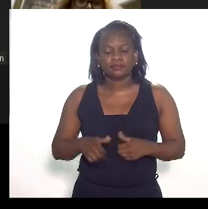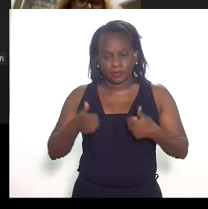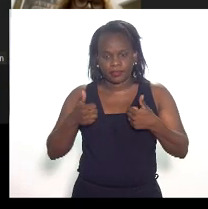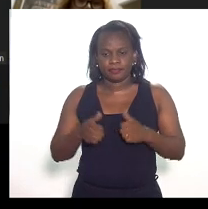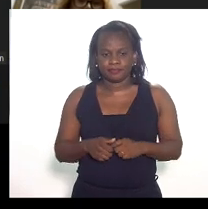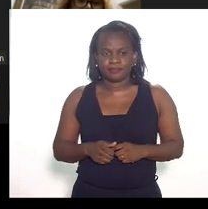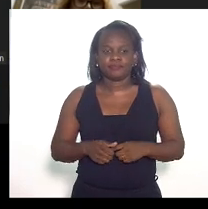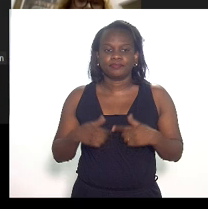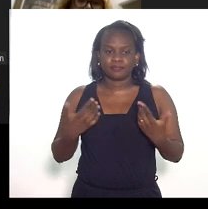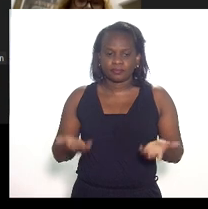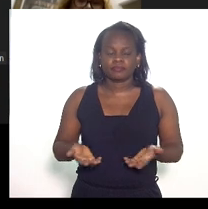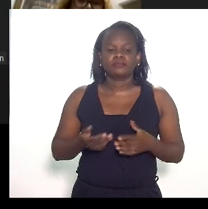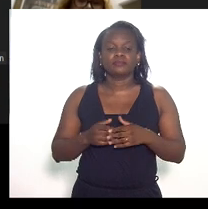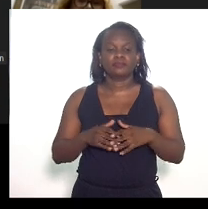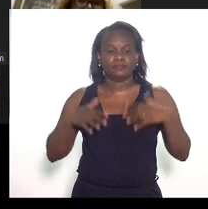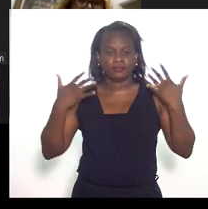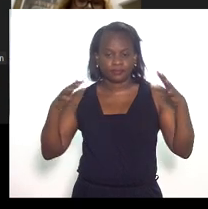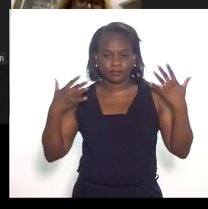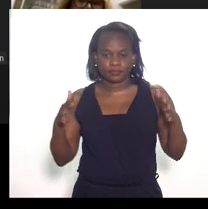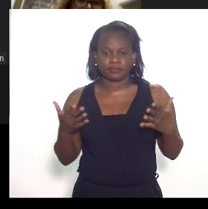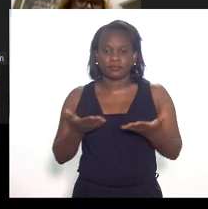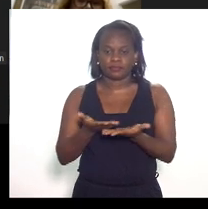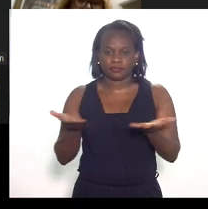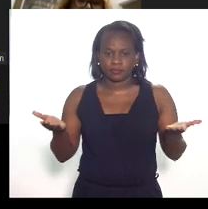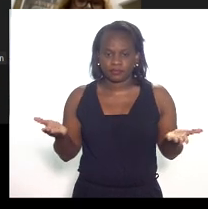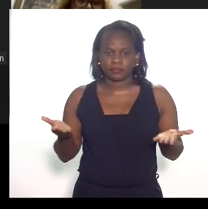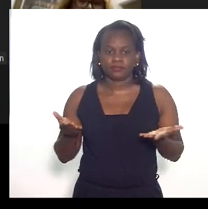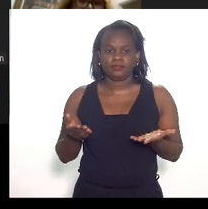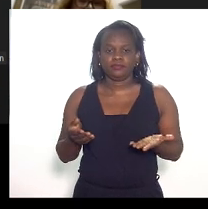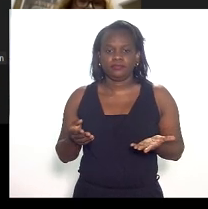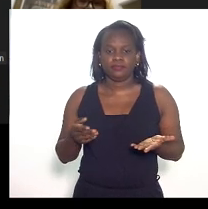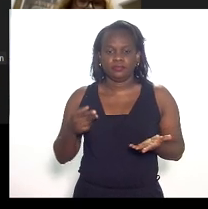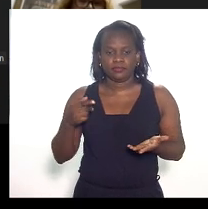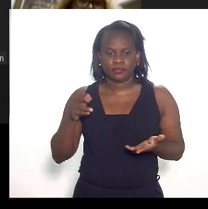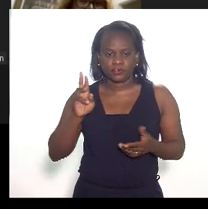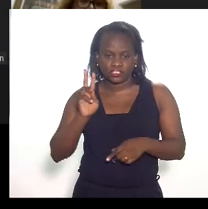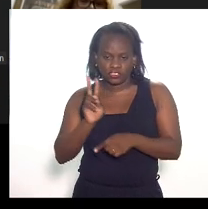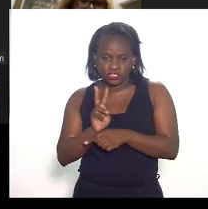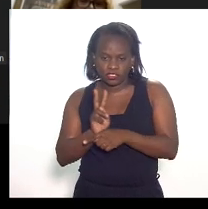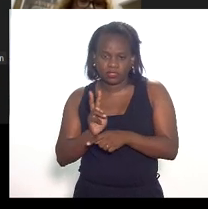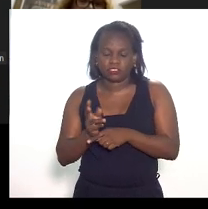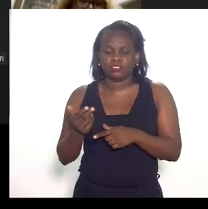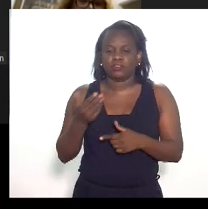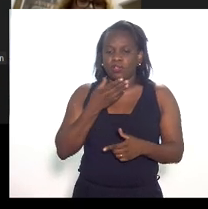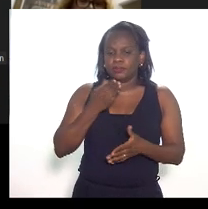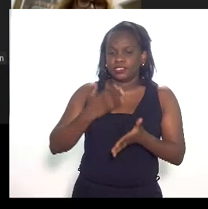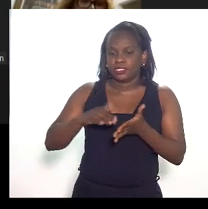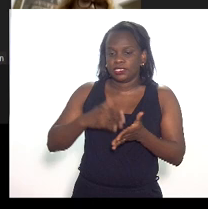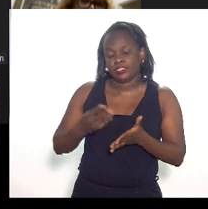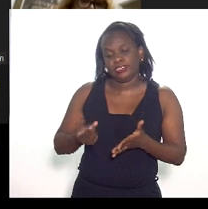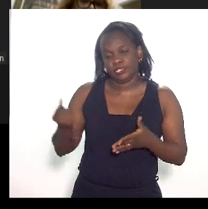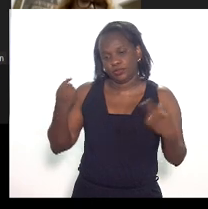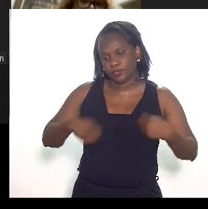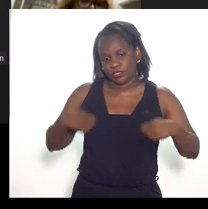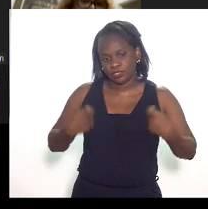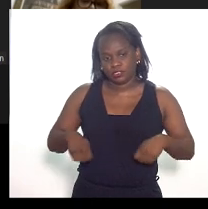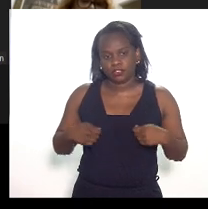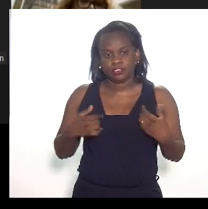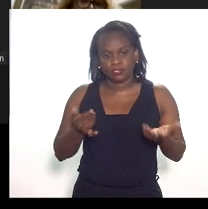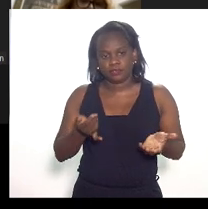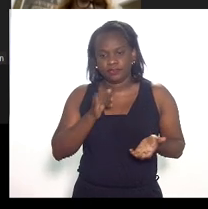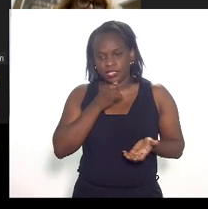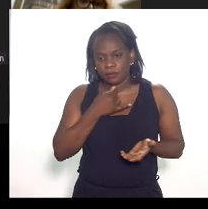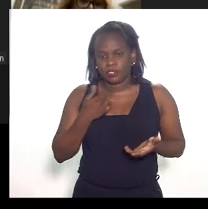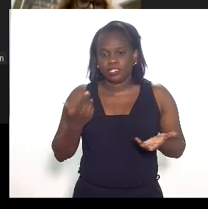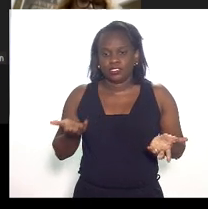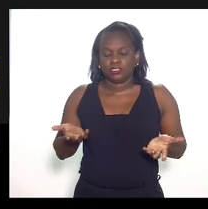Melhorou. Queria saudar aí a mesa, na figura do secretário, ele precisou dar uma saída. Infelizmente,